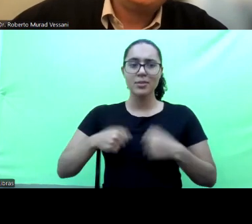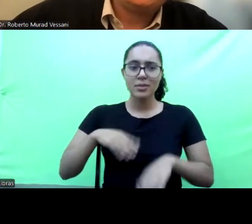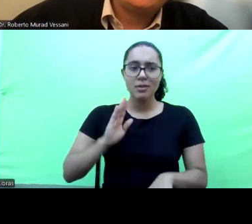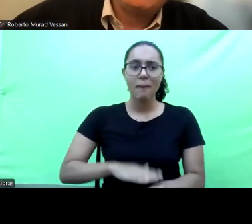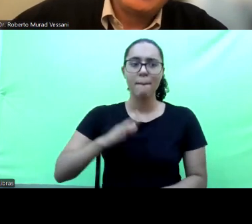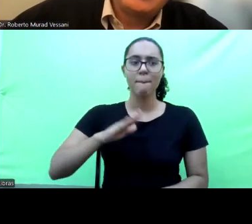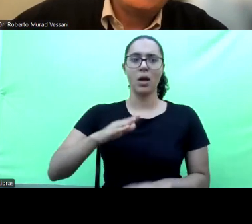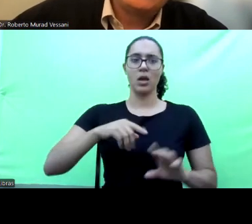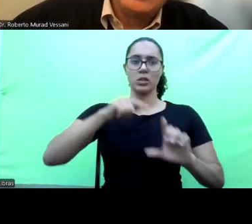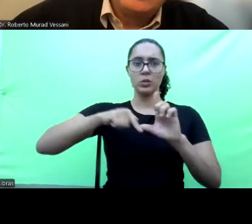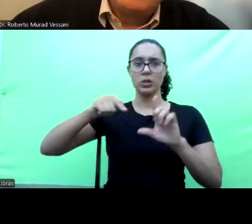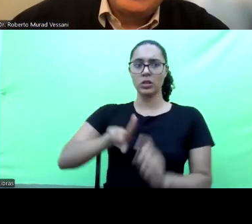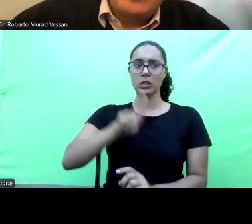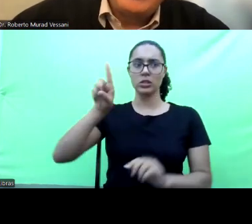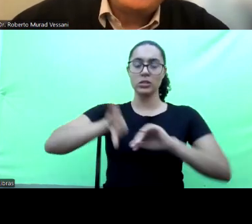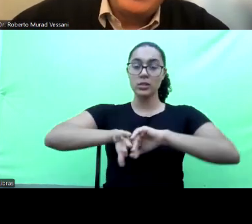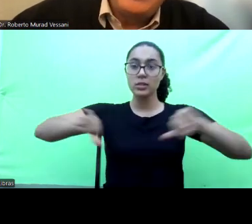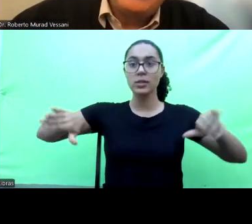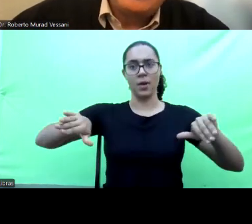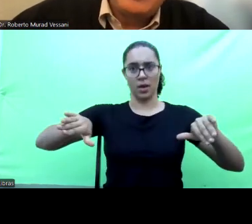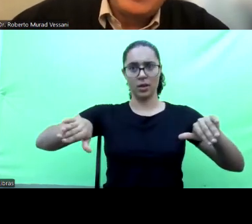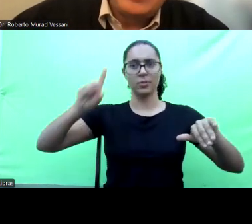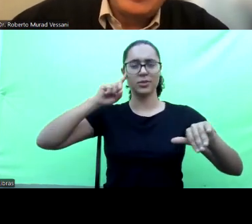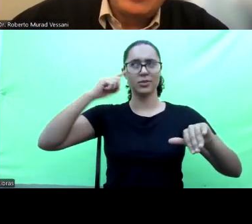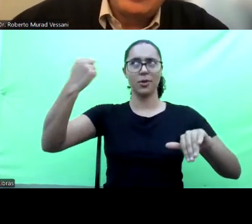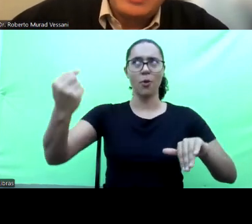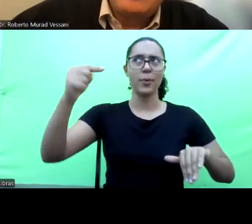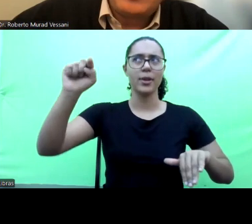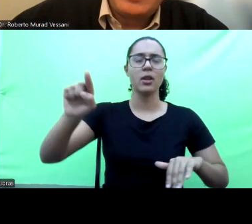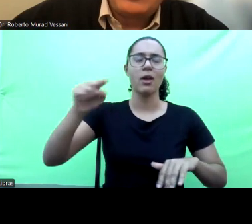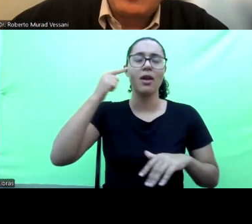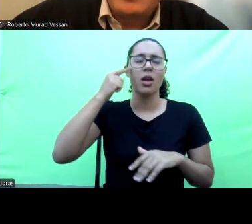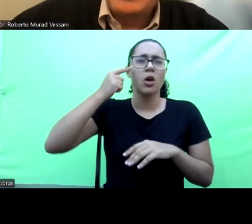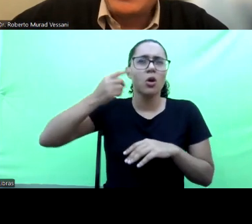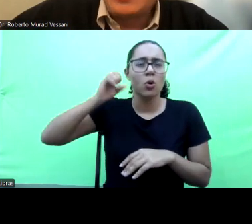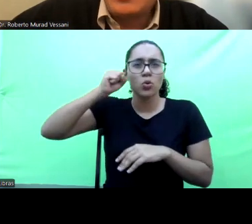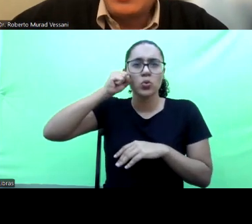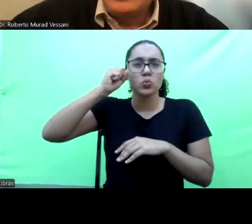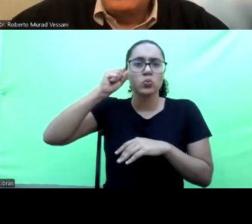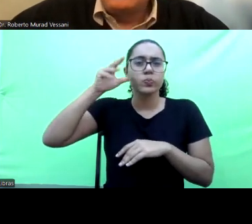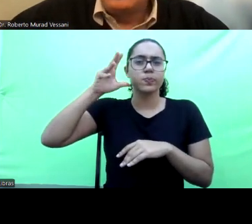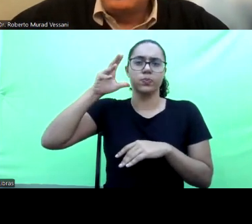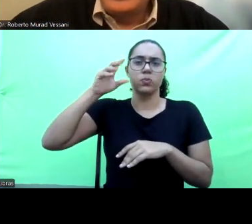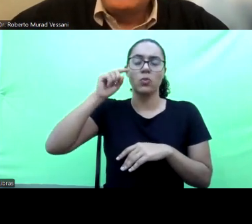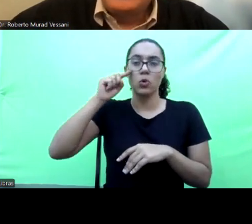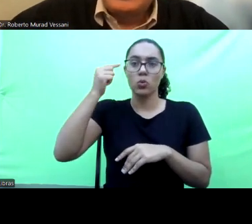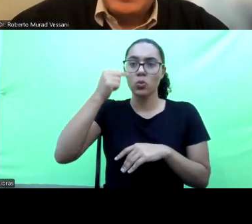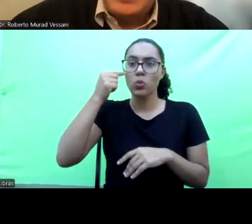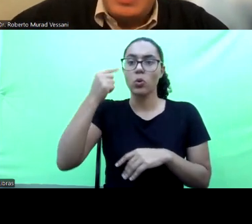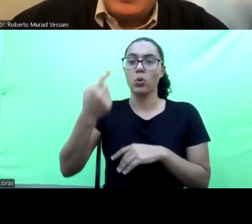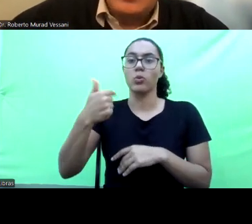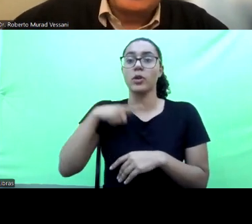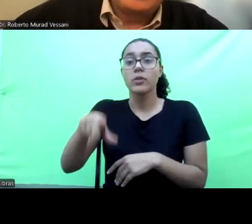medida em dias separados para ter uma ideia dessa pressão intraocular e poder tomar uma decisão no cuidado